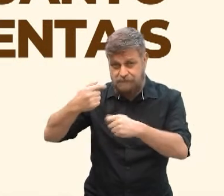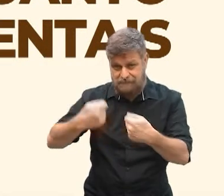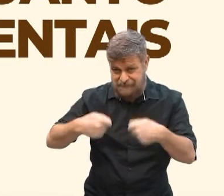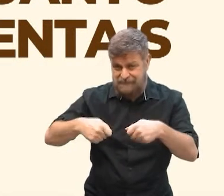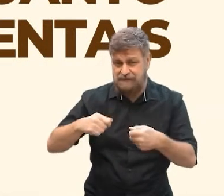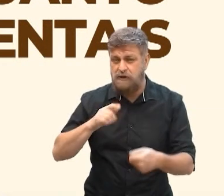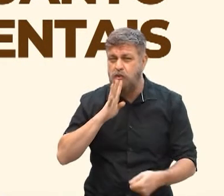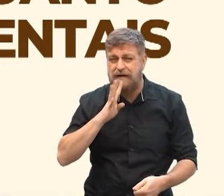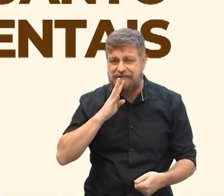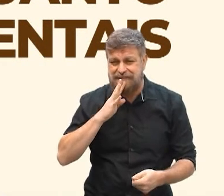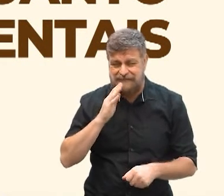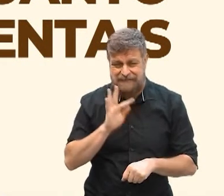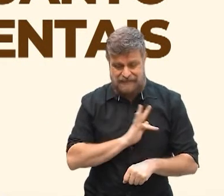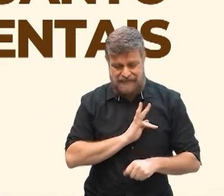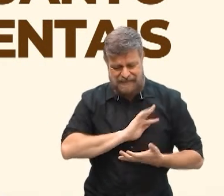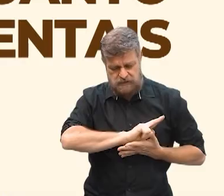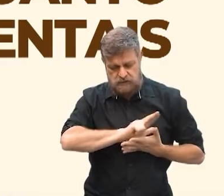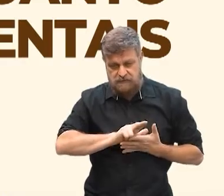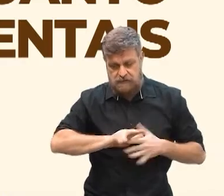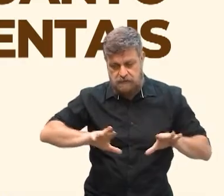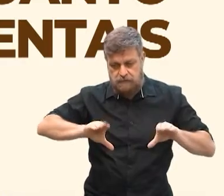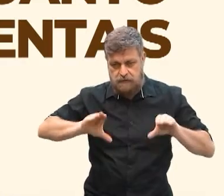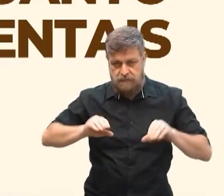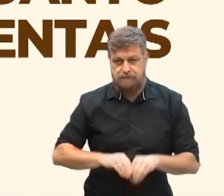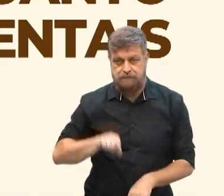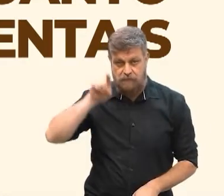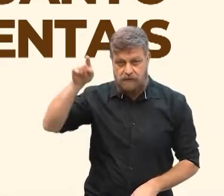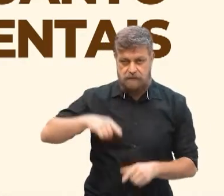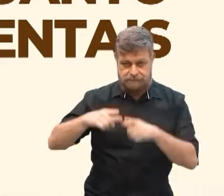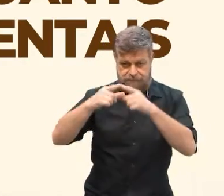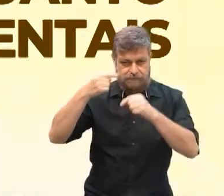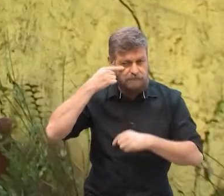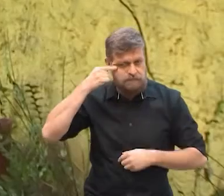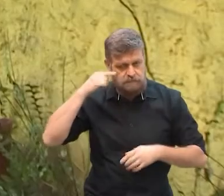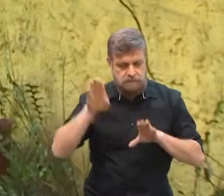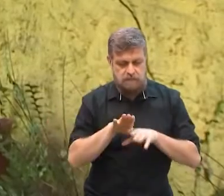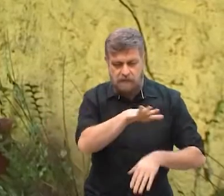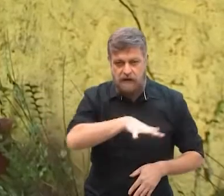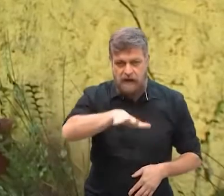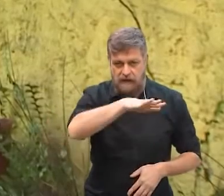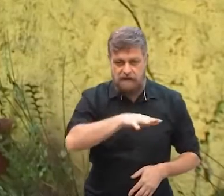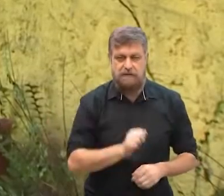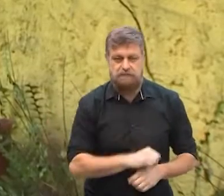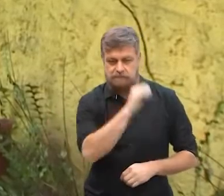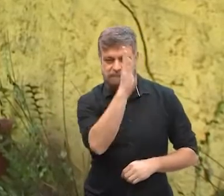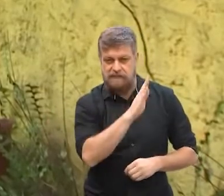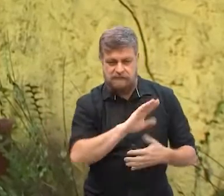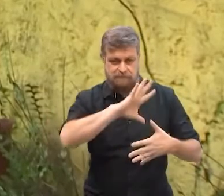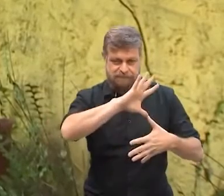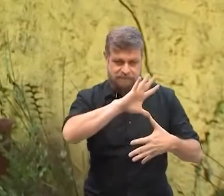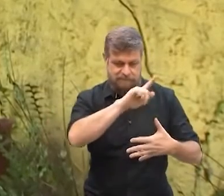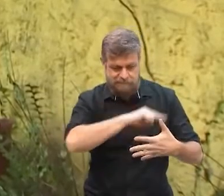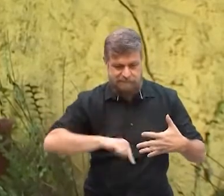conhecimento em diversas técnicas de massagem, tanto orientais quanto ocidentais. Bom, e pra gente entender um pouquinho mais sobre